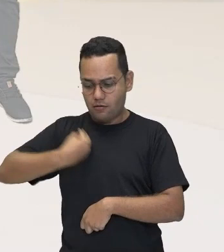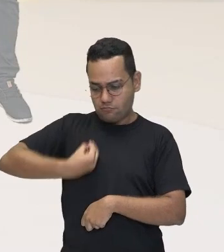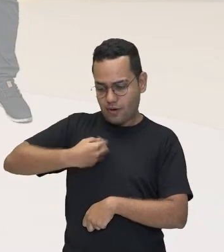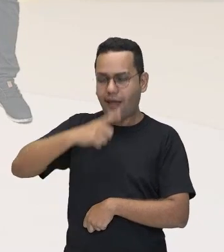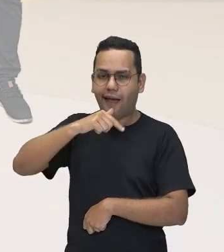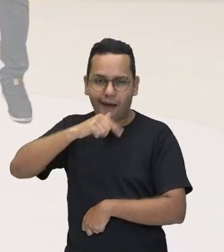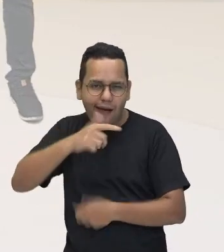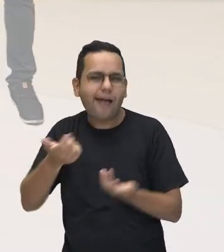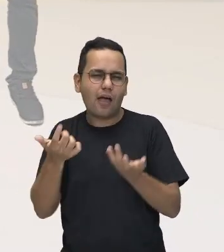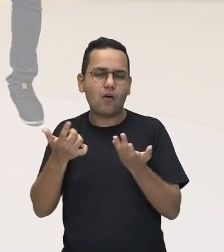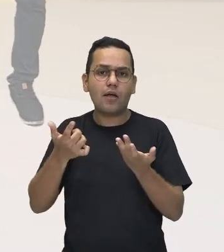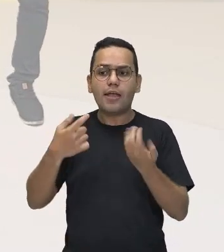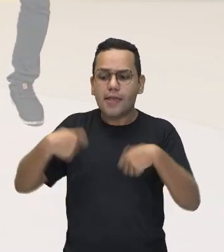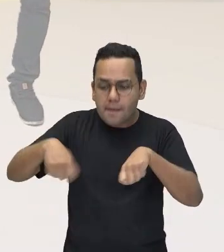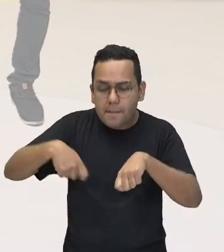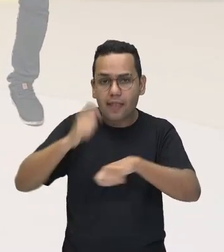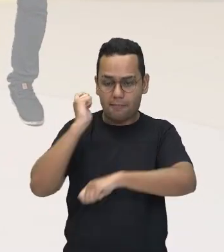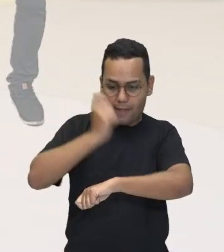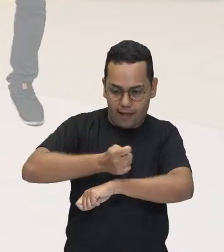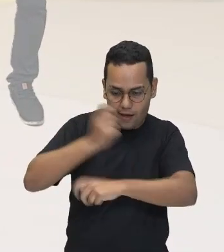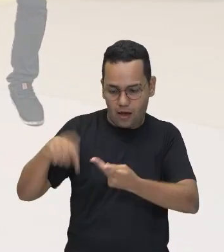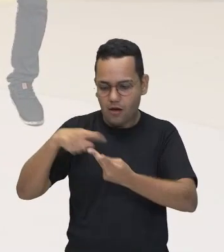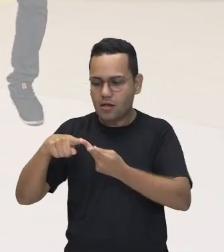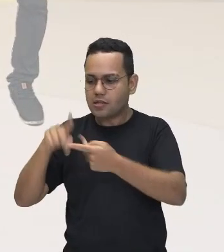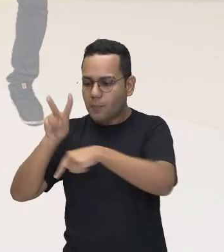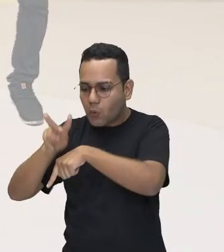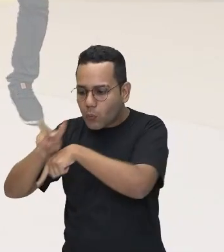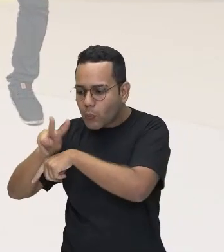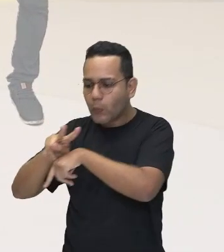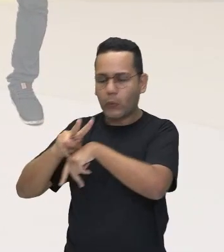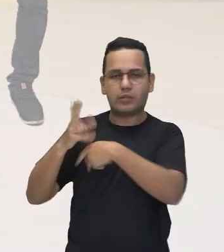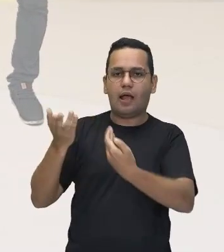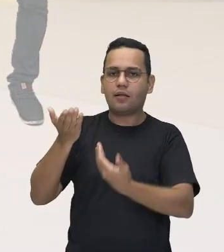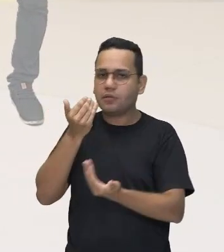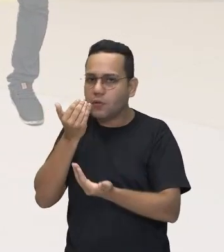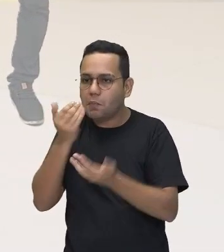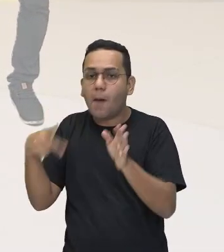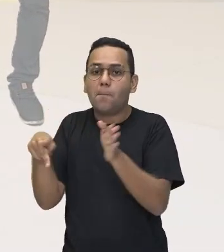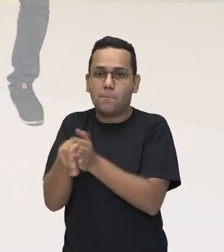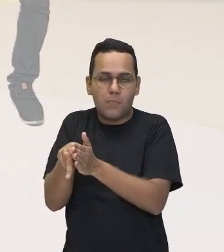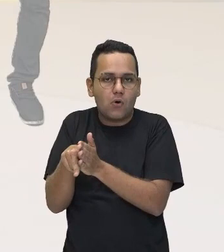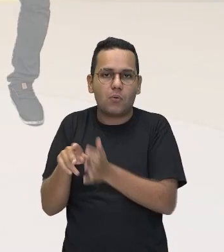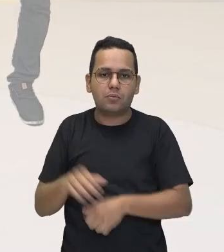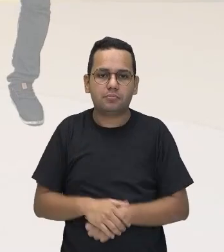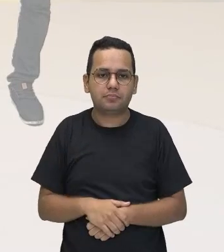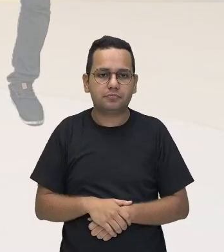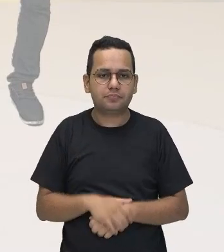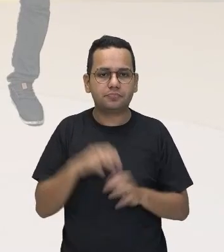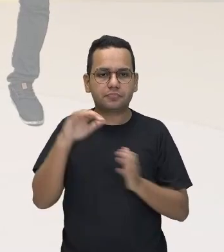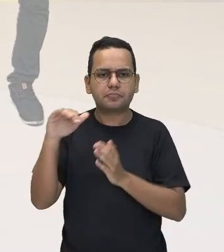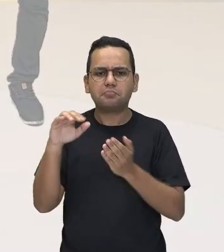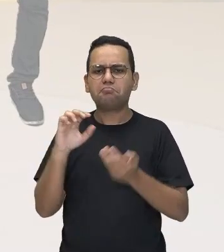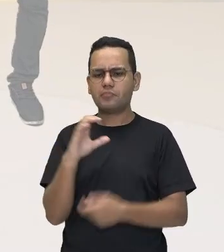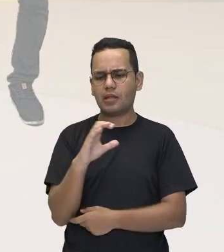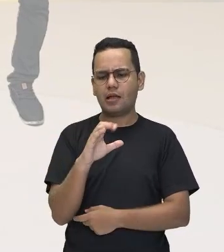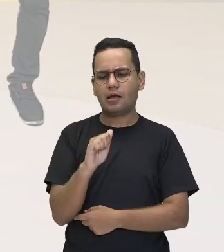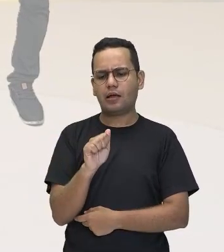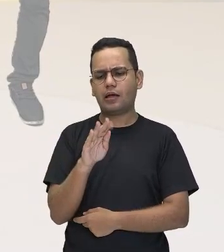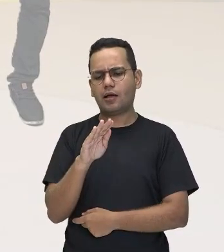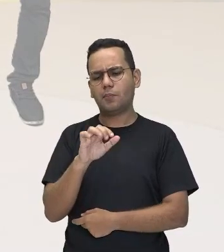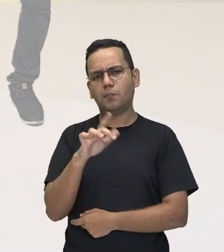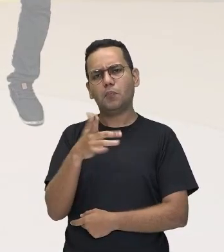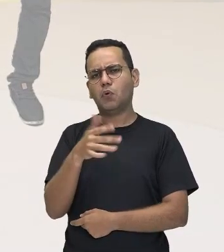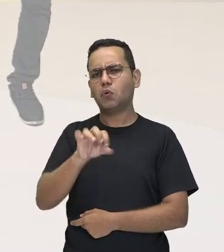da agricultura para sua subsistência. Temos os caboclos, né, professor? Quem são esses